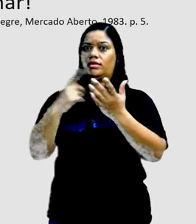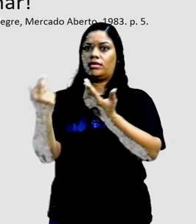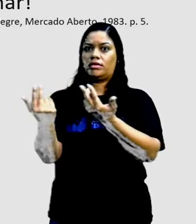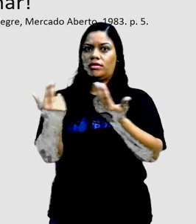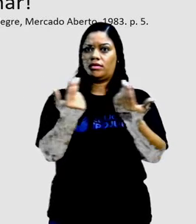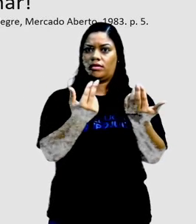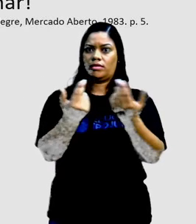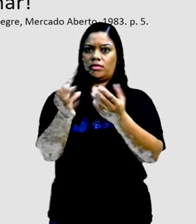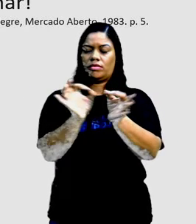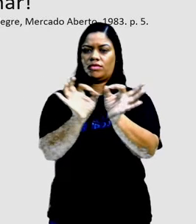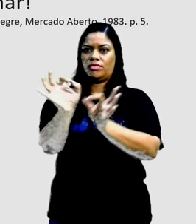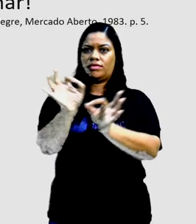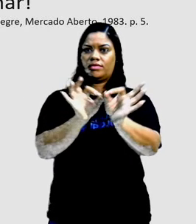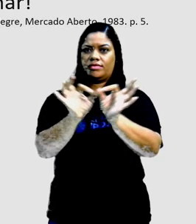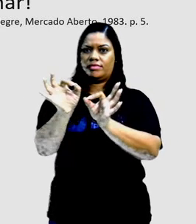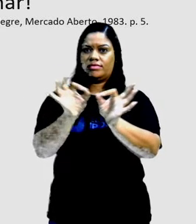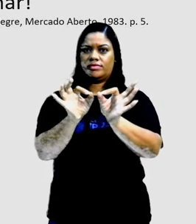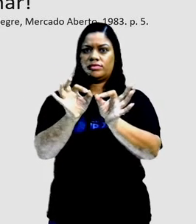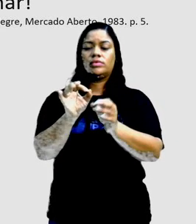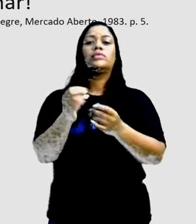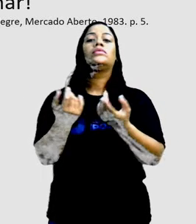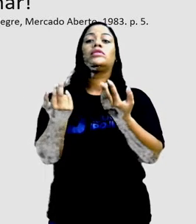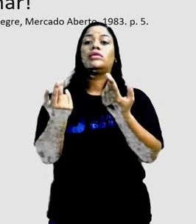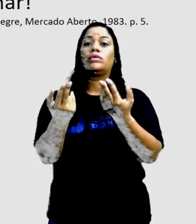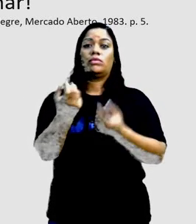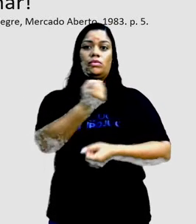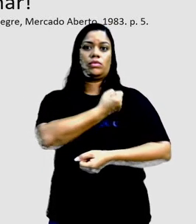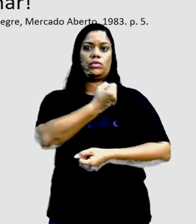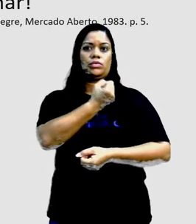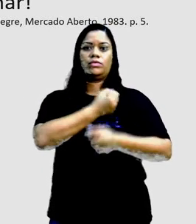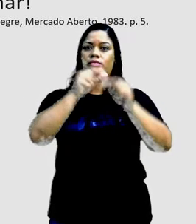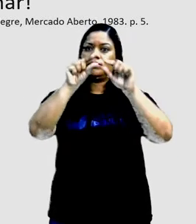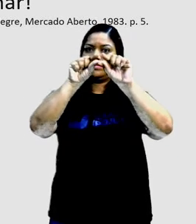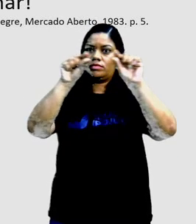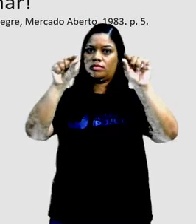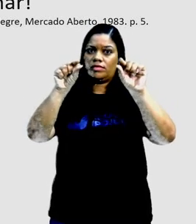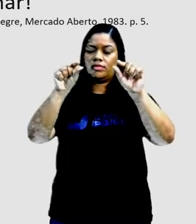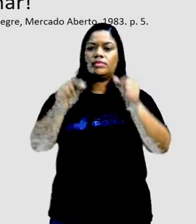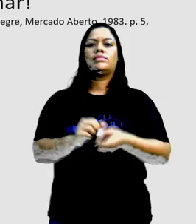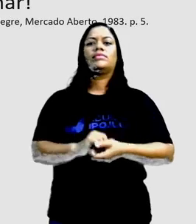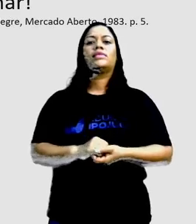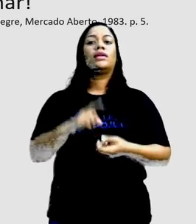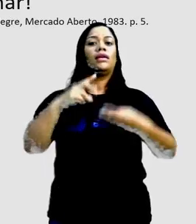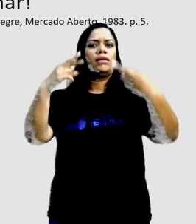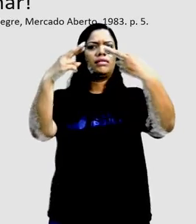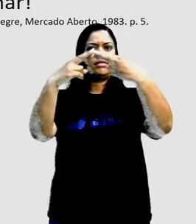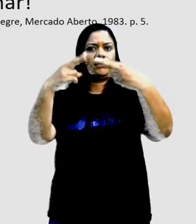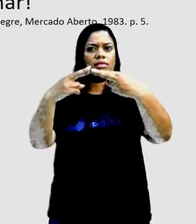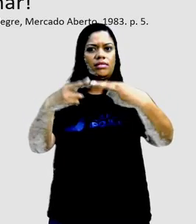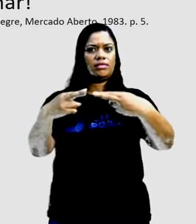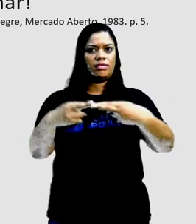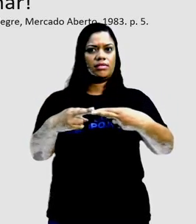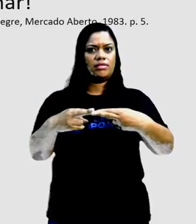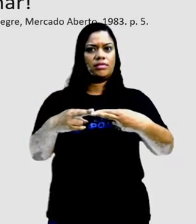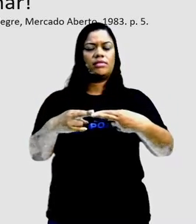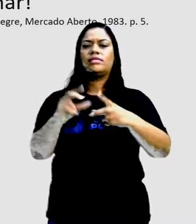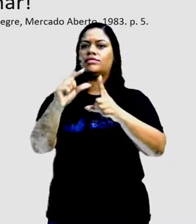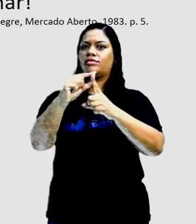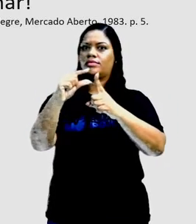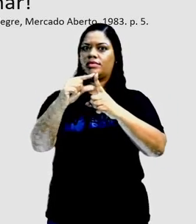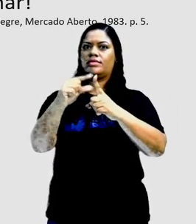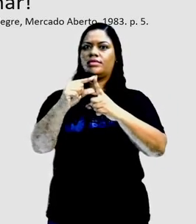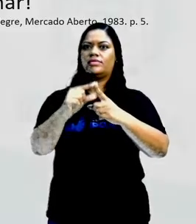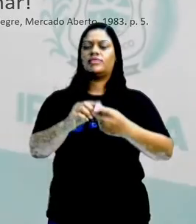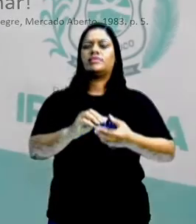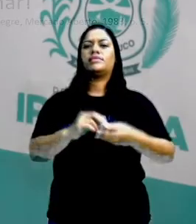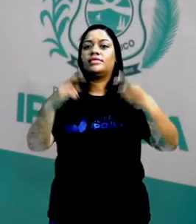mesma estrutura, ou seja, o mesmo número de versos. Há rimas. Escreva do poema as